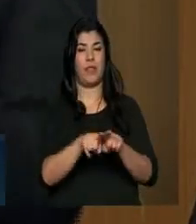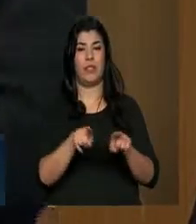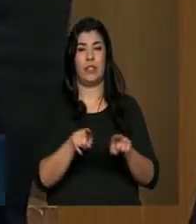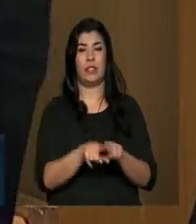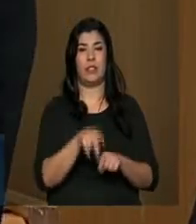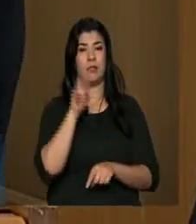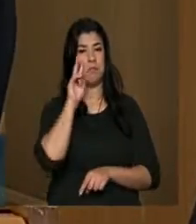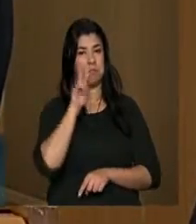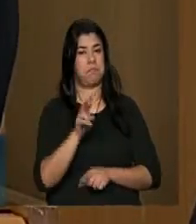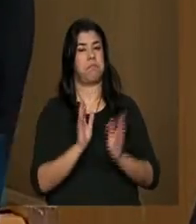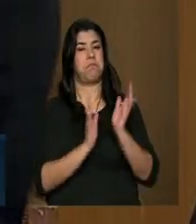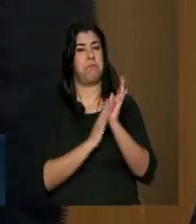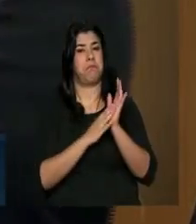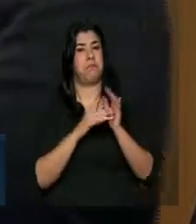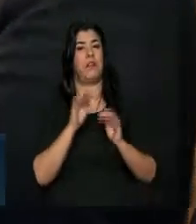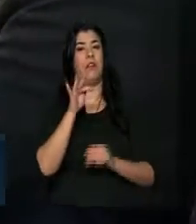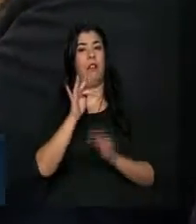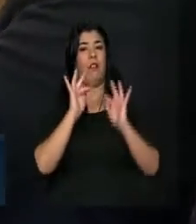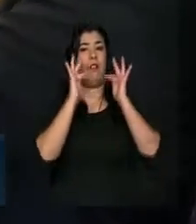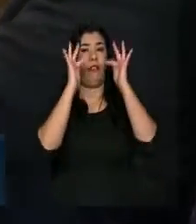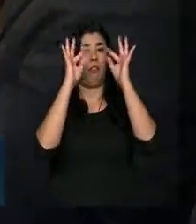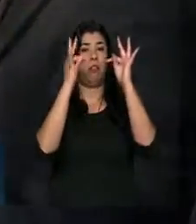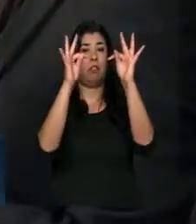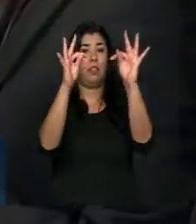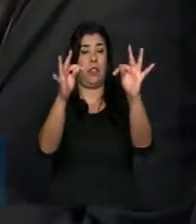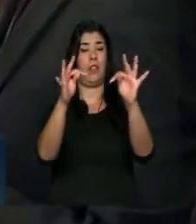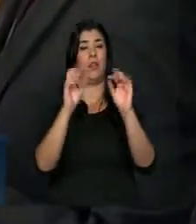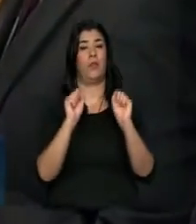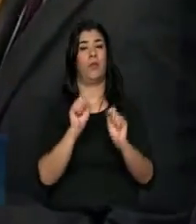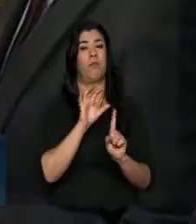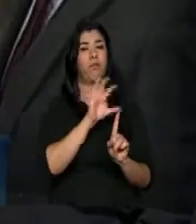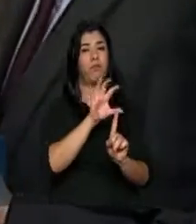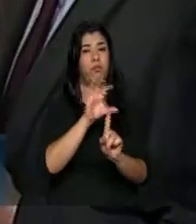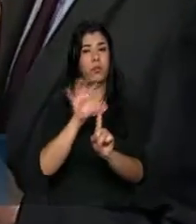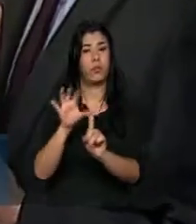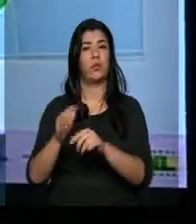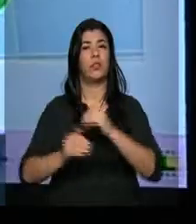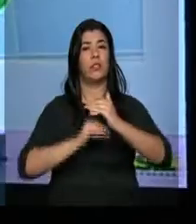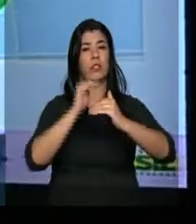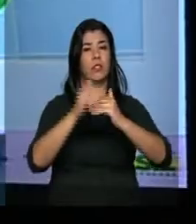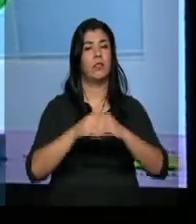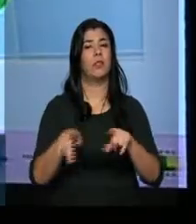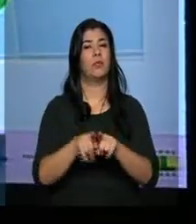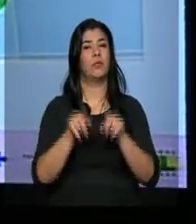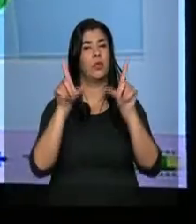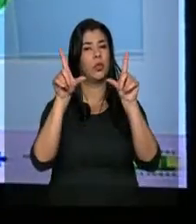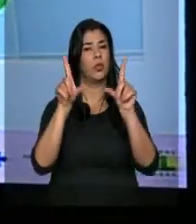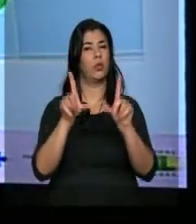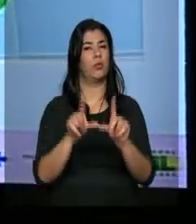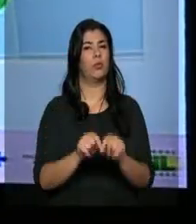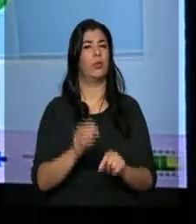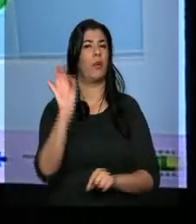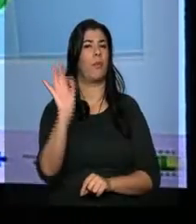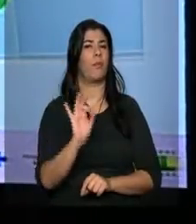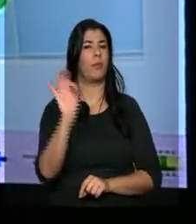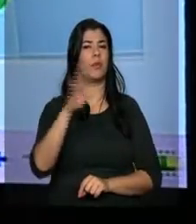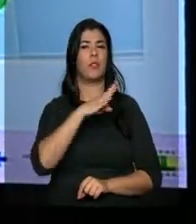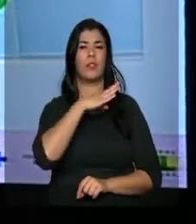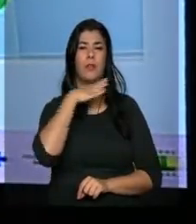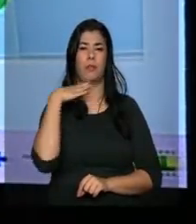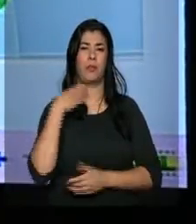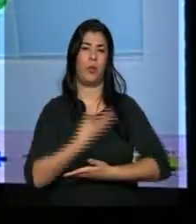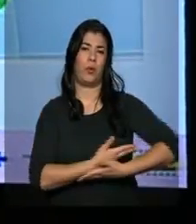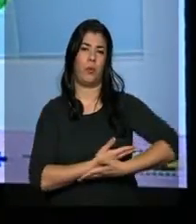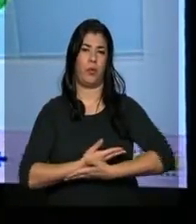como uma tecnologia passiva de influenciar na redução na mortalidade infantil e para contribuir, inclusive,